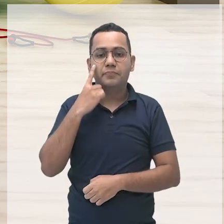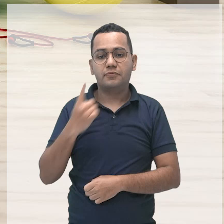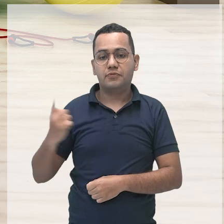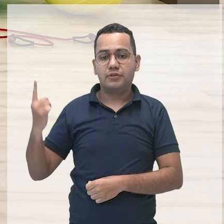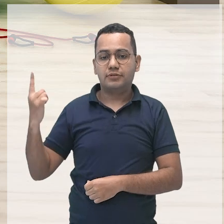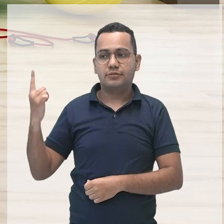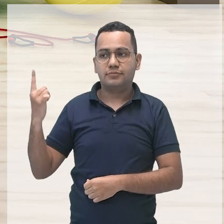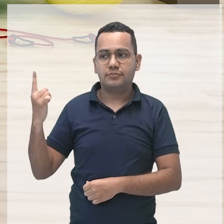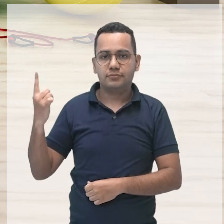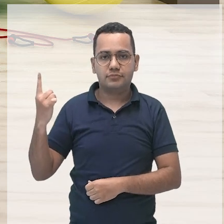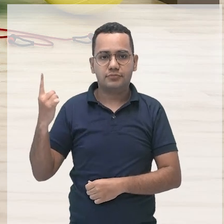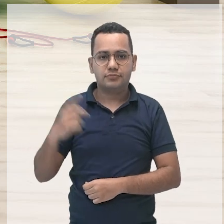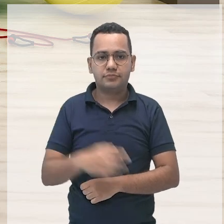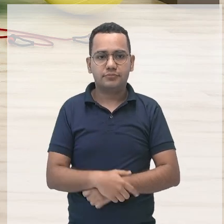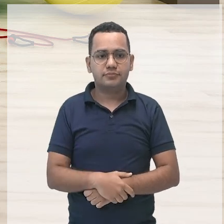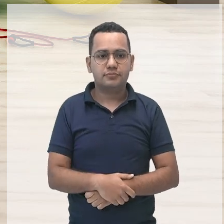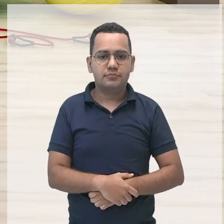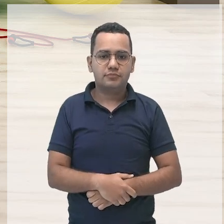1,